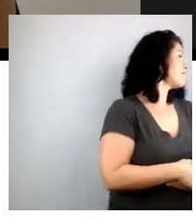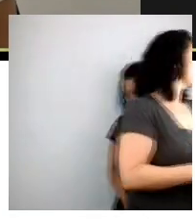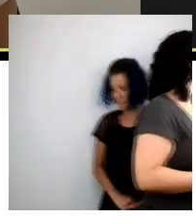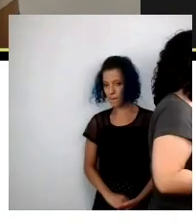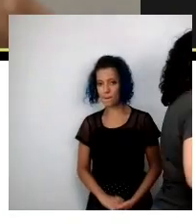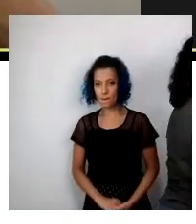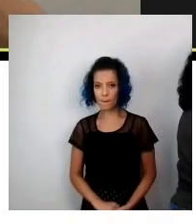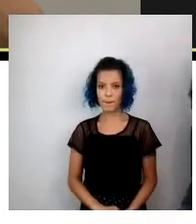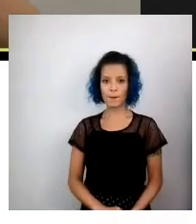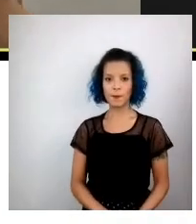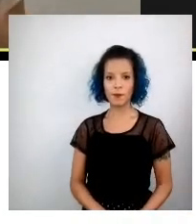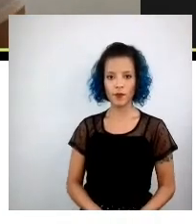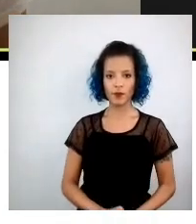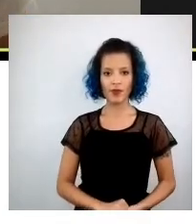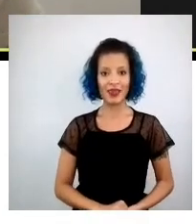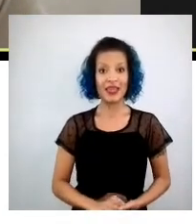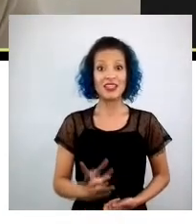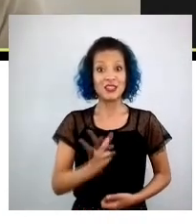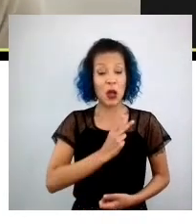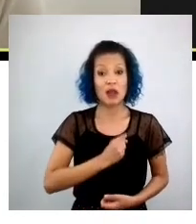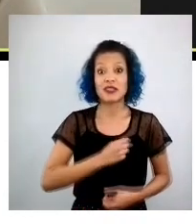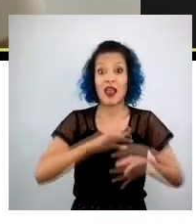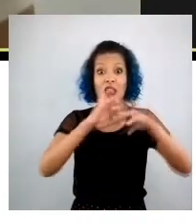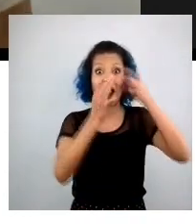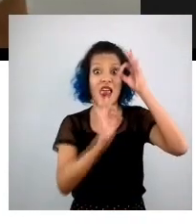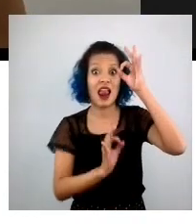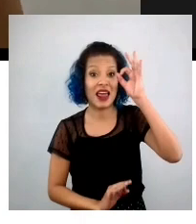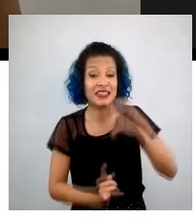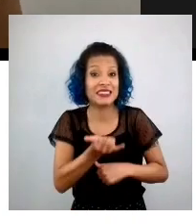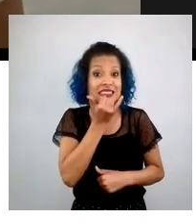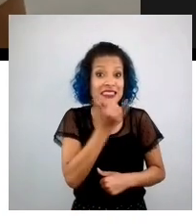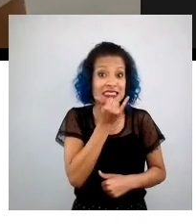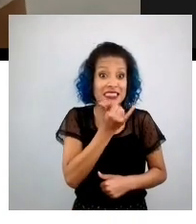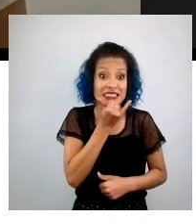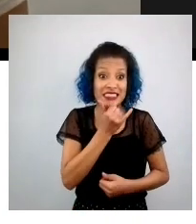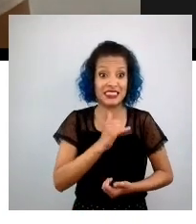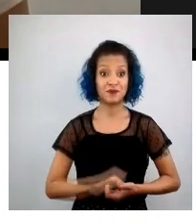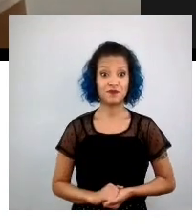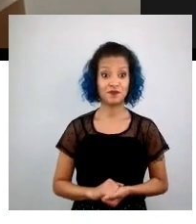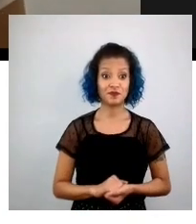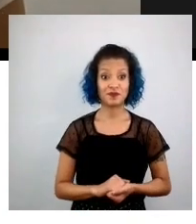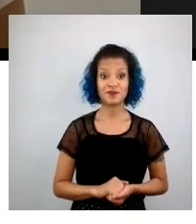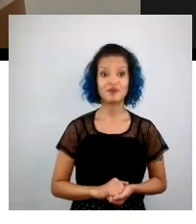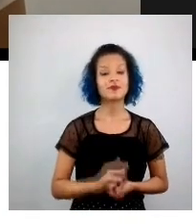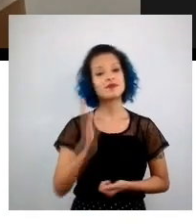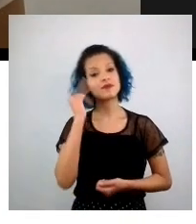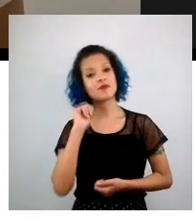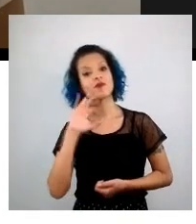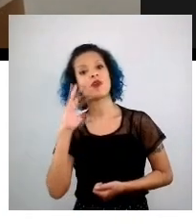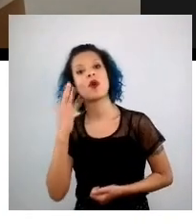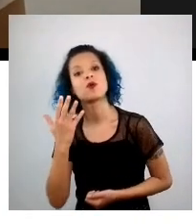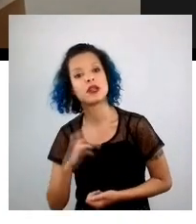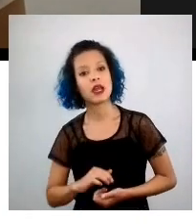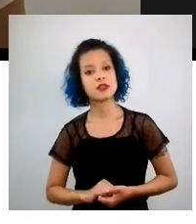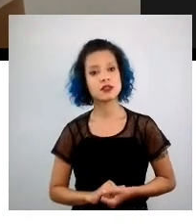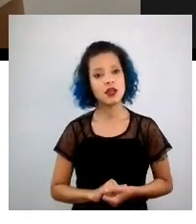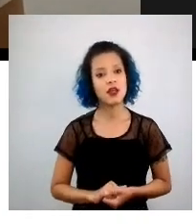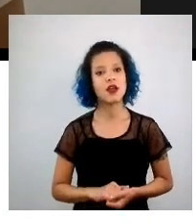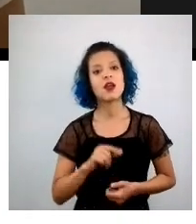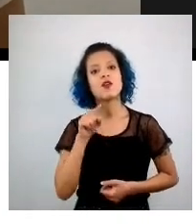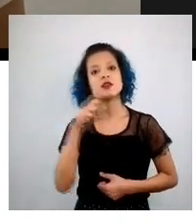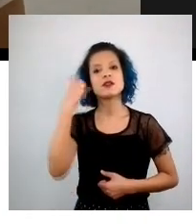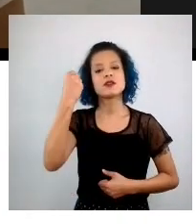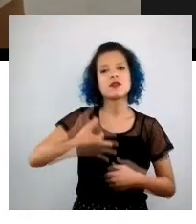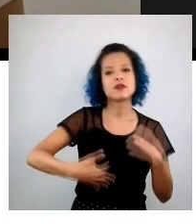Falei pra caramba, né? Desculpa. Você sabe o que acontece? É porque você vai falando e